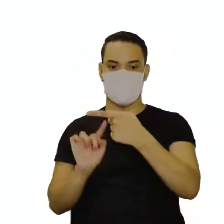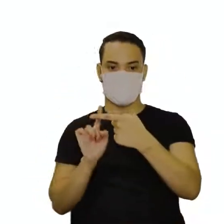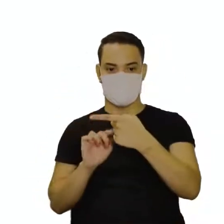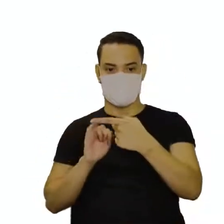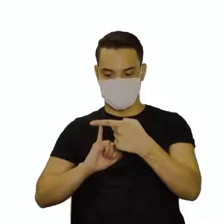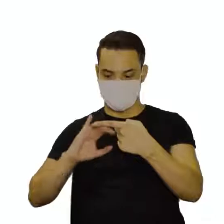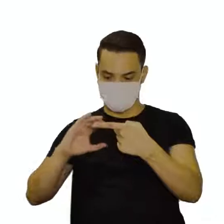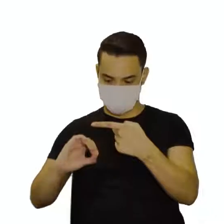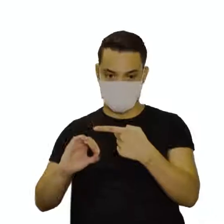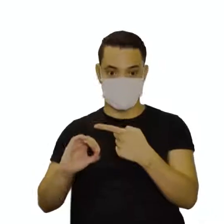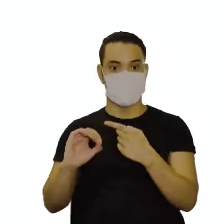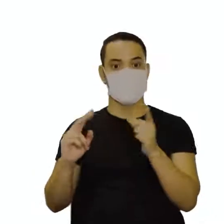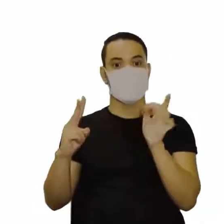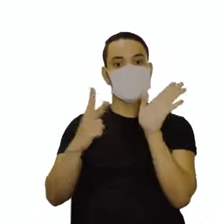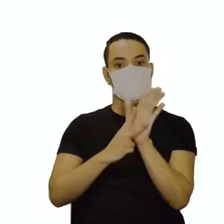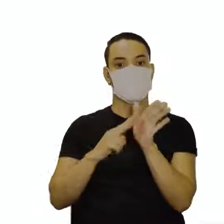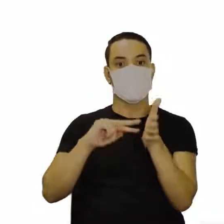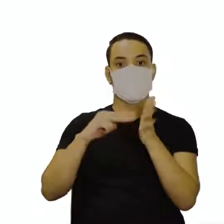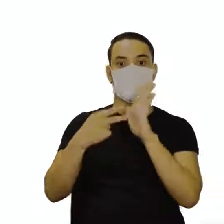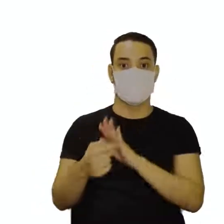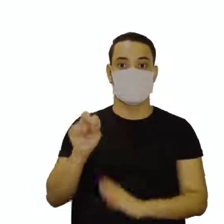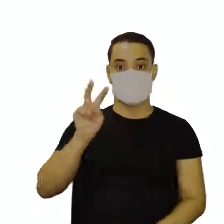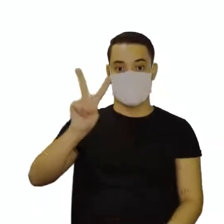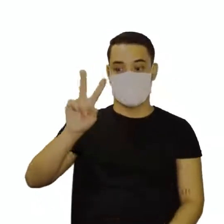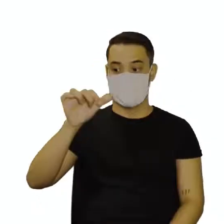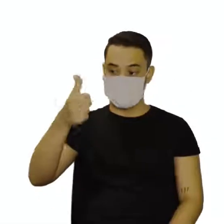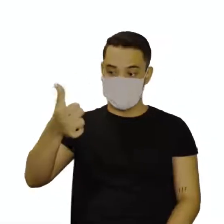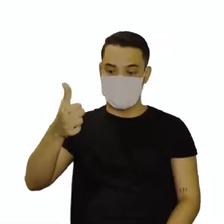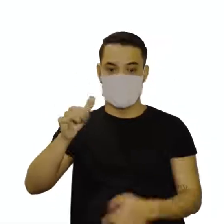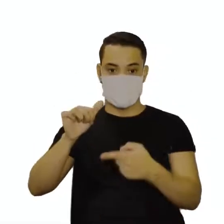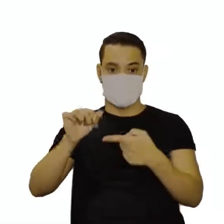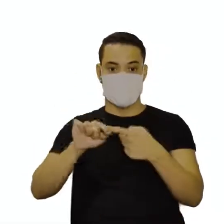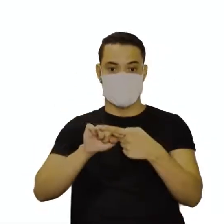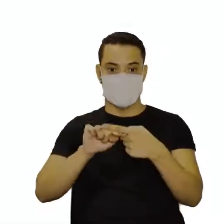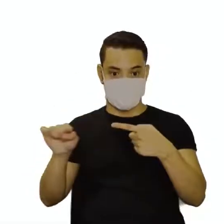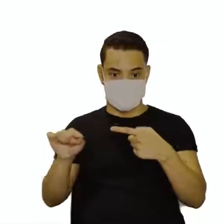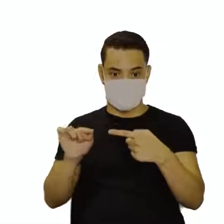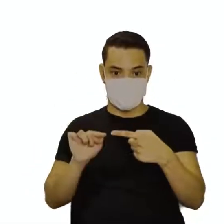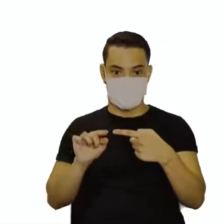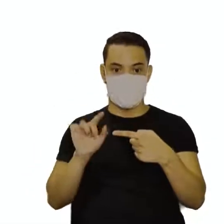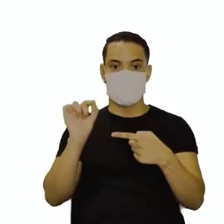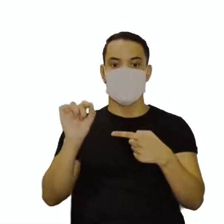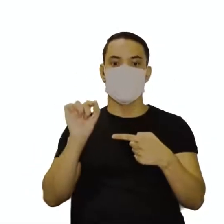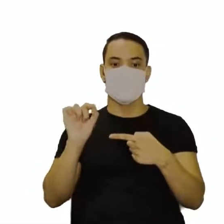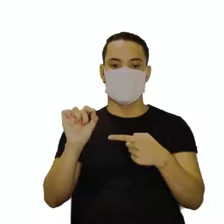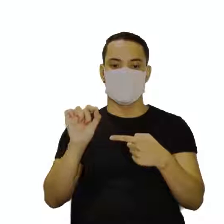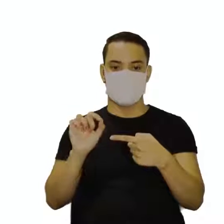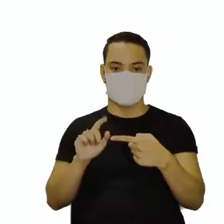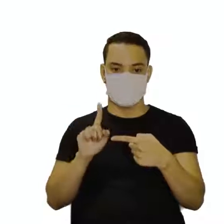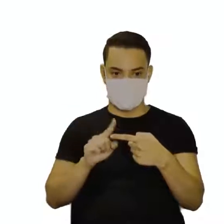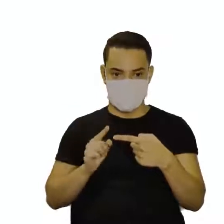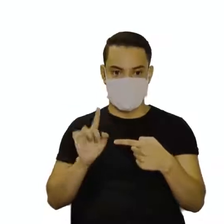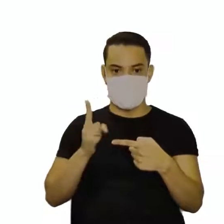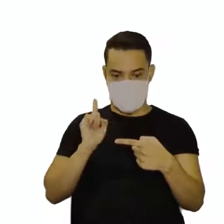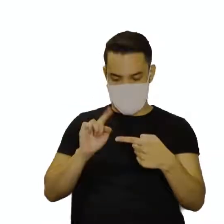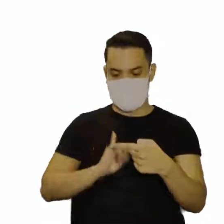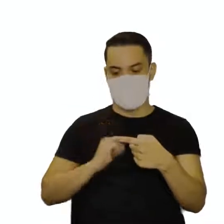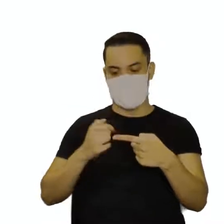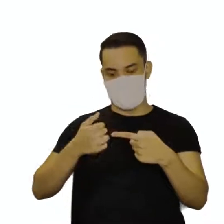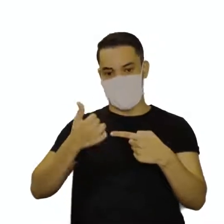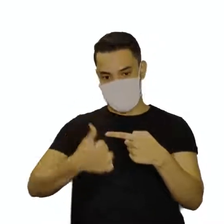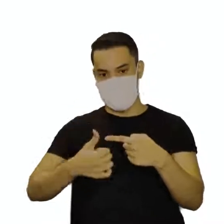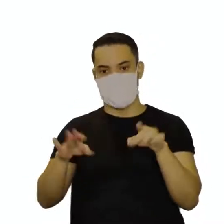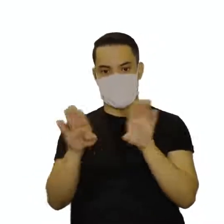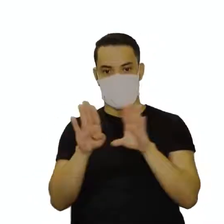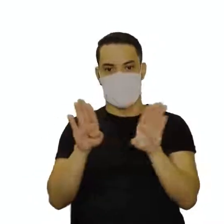0 é igual uma tensão 1 dividido por uma corrente 1, que é igual